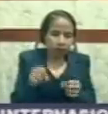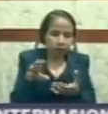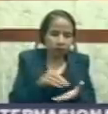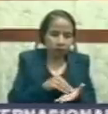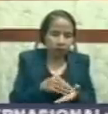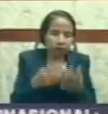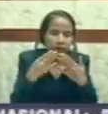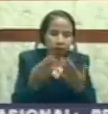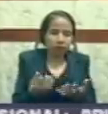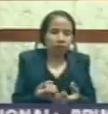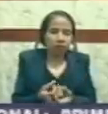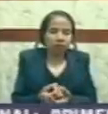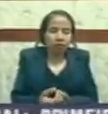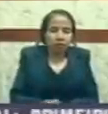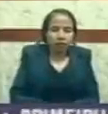obrigado.